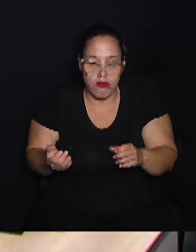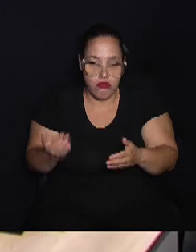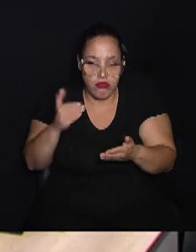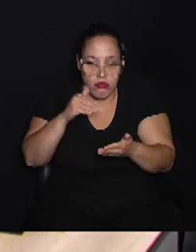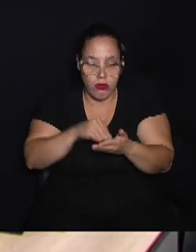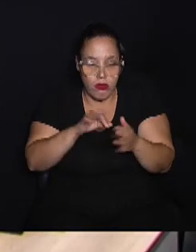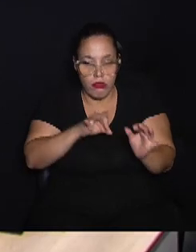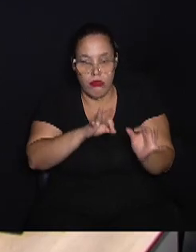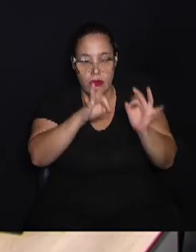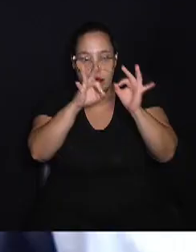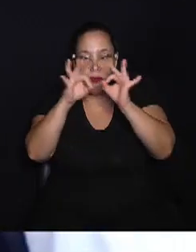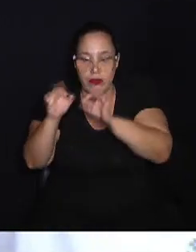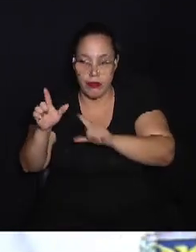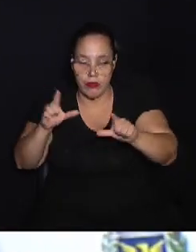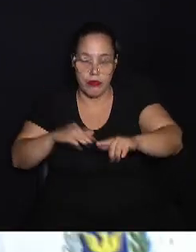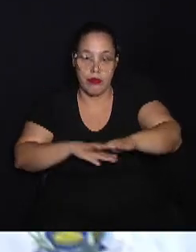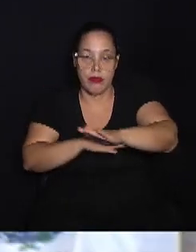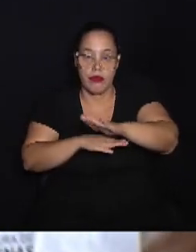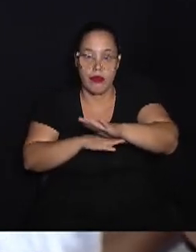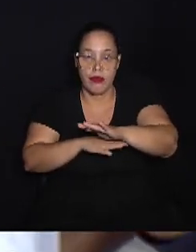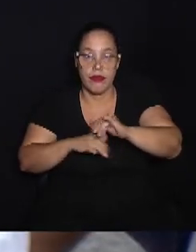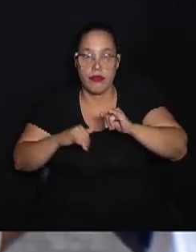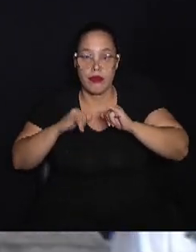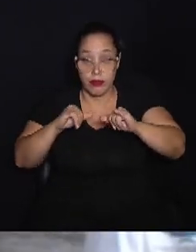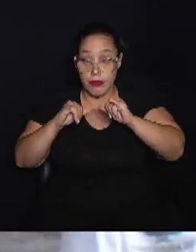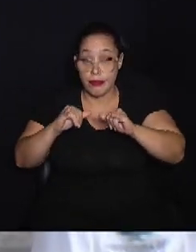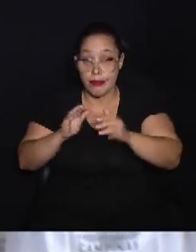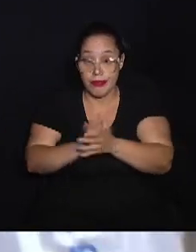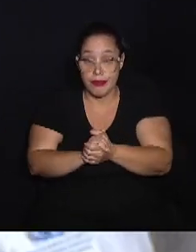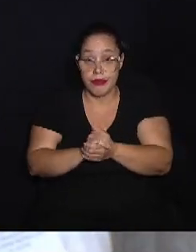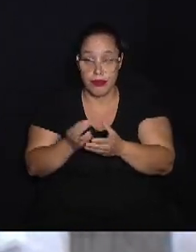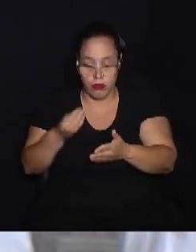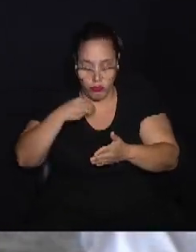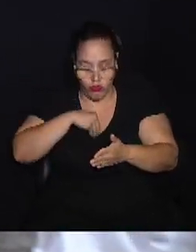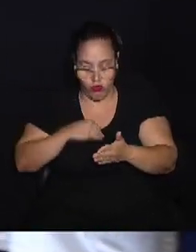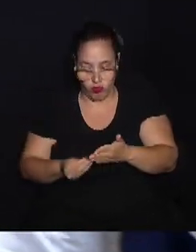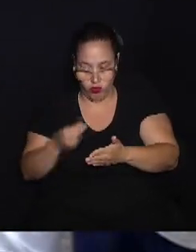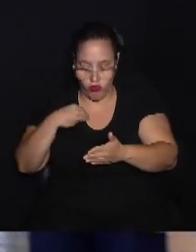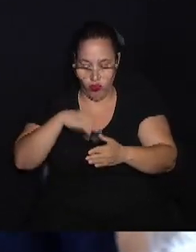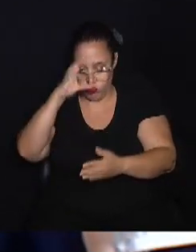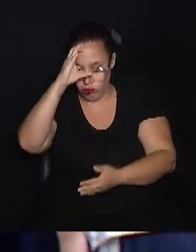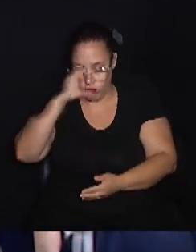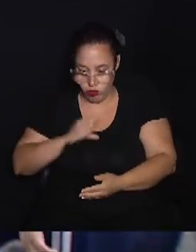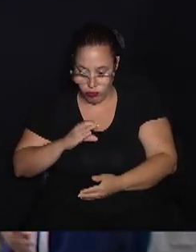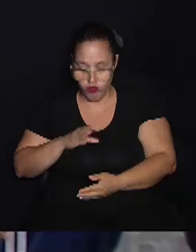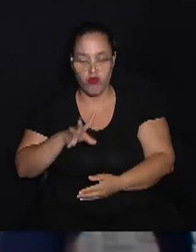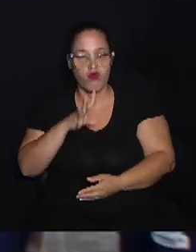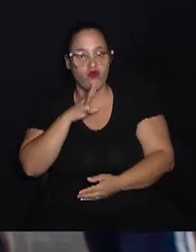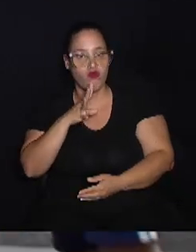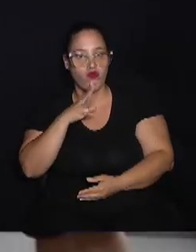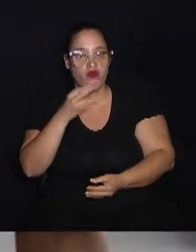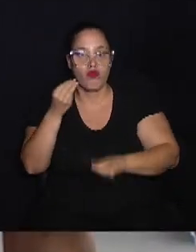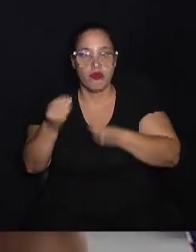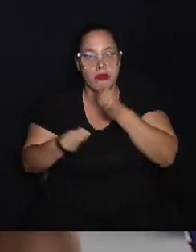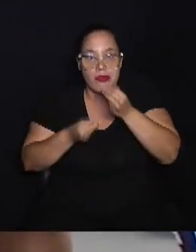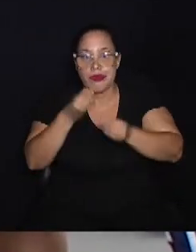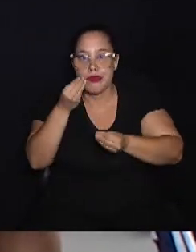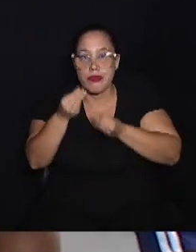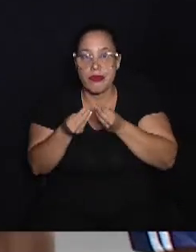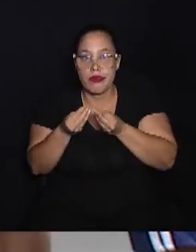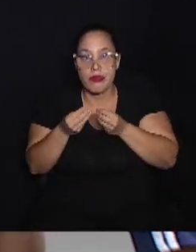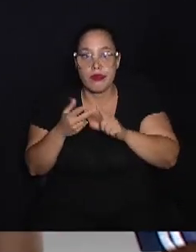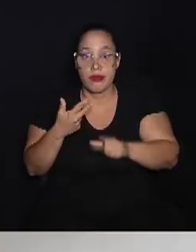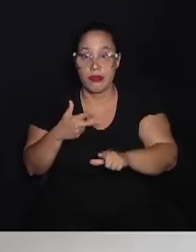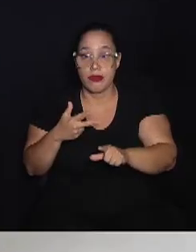nos acompanhar pela TV Câmara eu tenho certeza que a gente plantando essa Sementinha de cidadania de conhecer como funciona eh O Poder